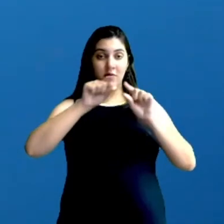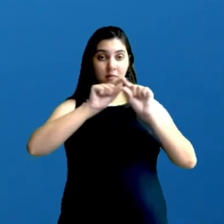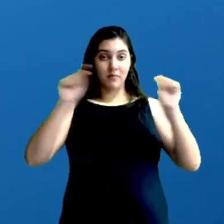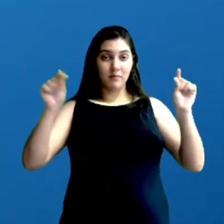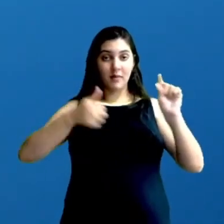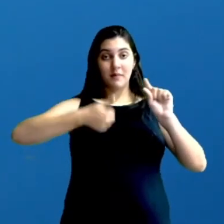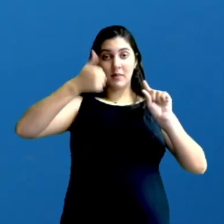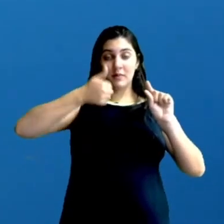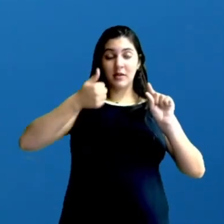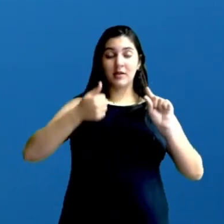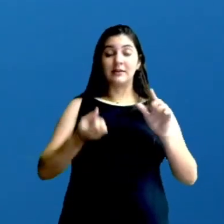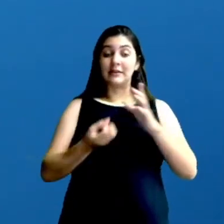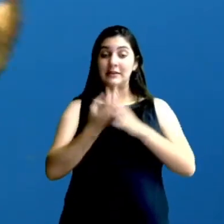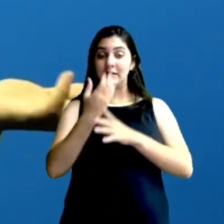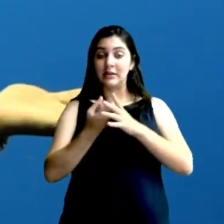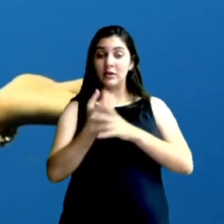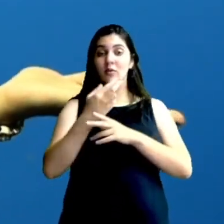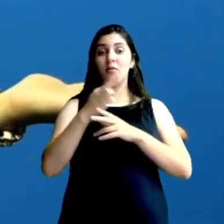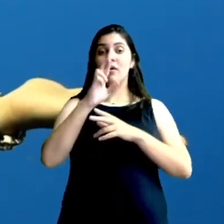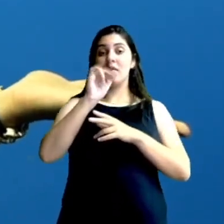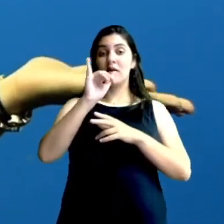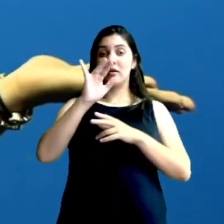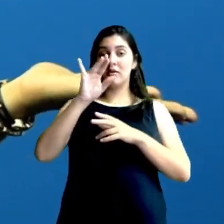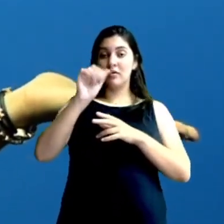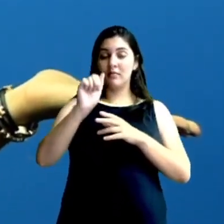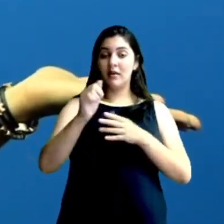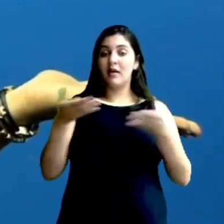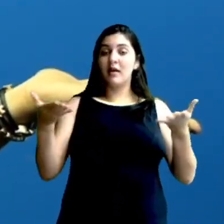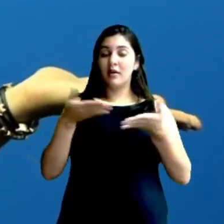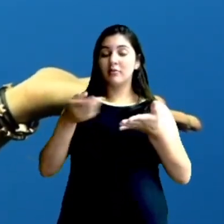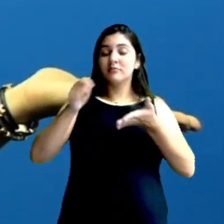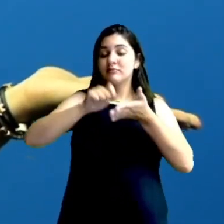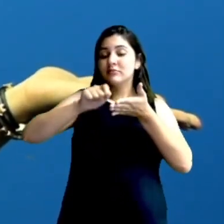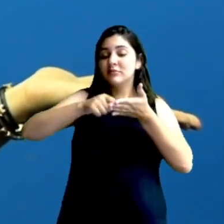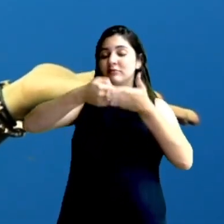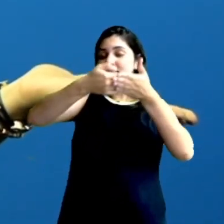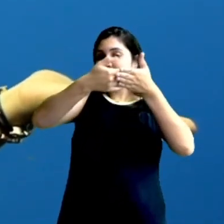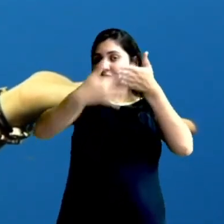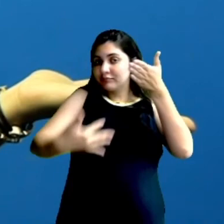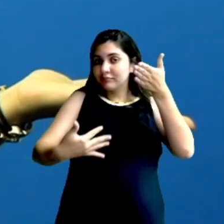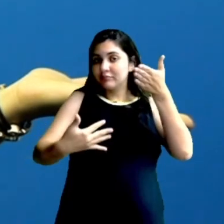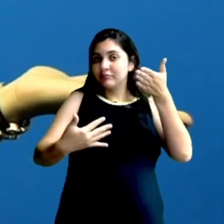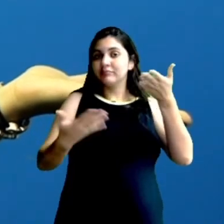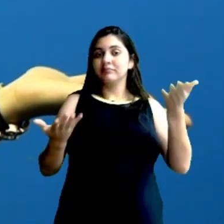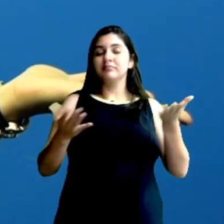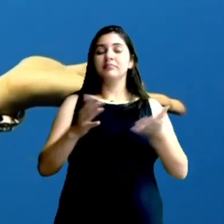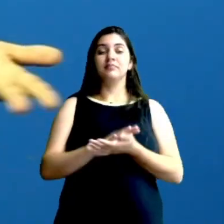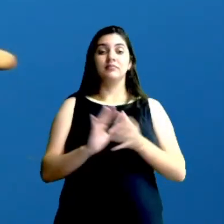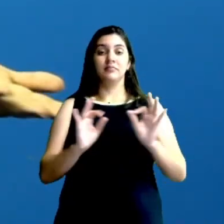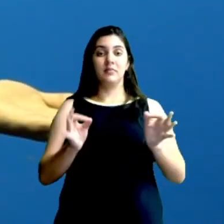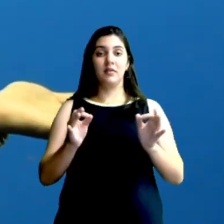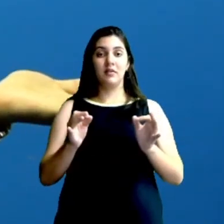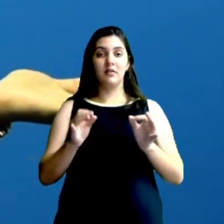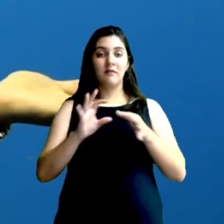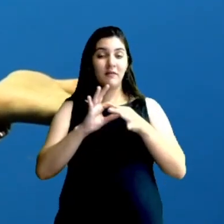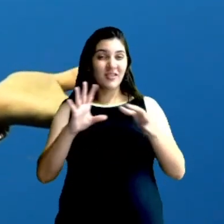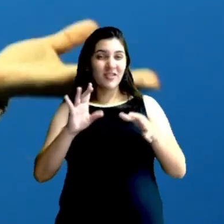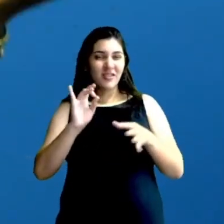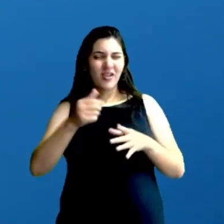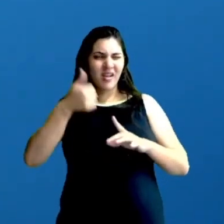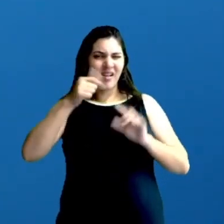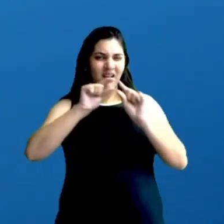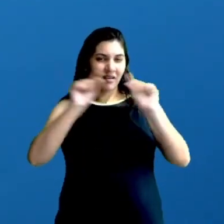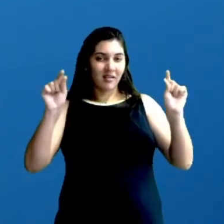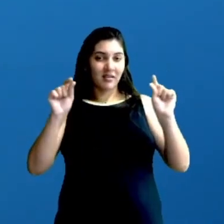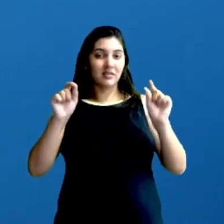linha você criou as rimas e agora você tem que escrever o restante da poesia né homem e mulher tu vai deixar só na